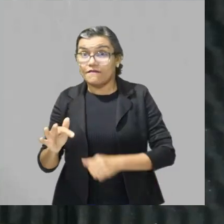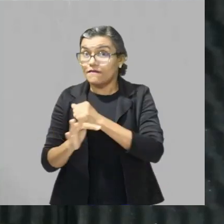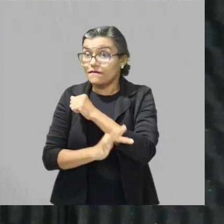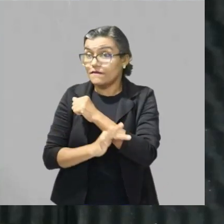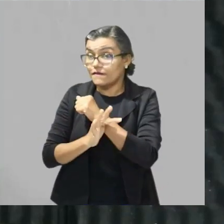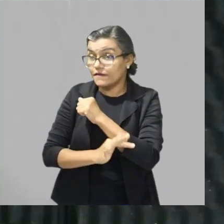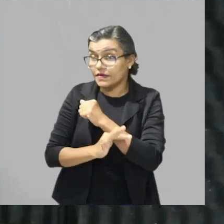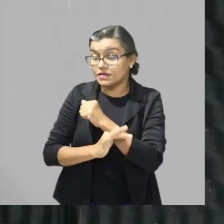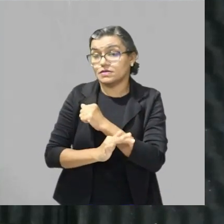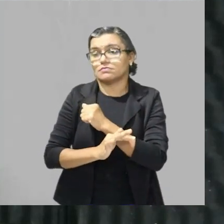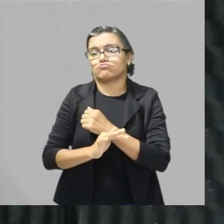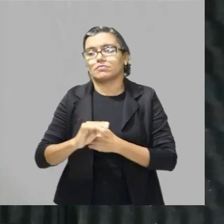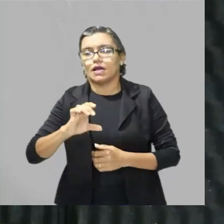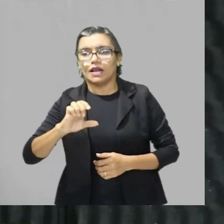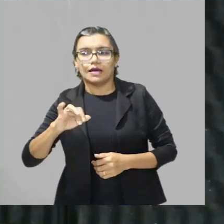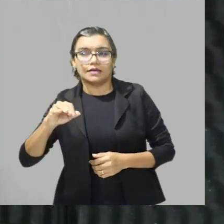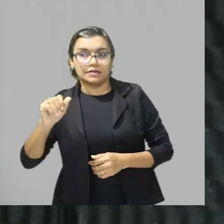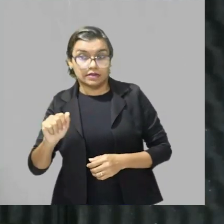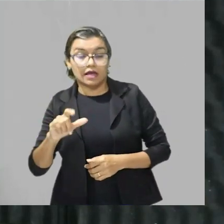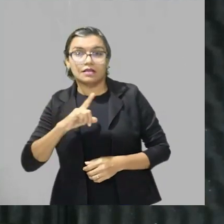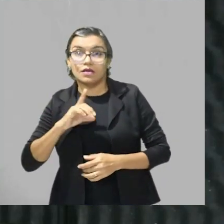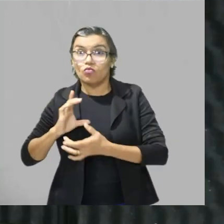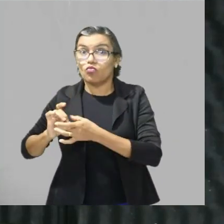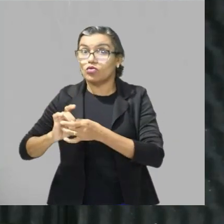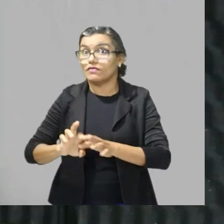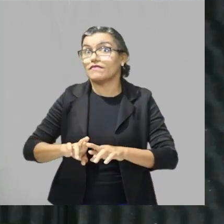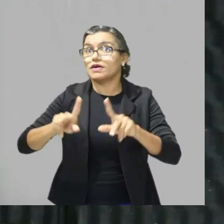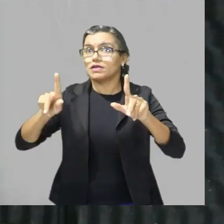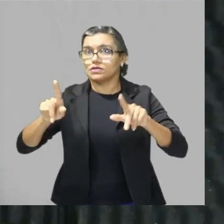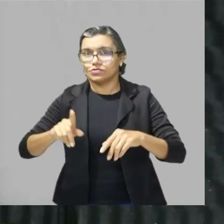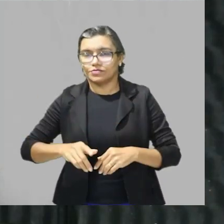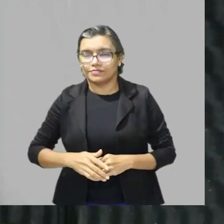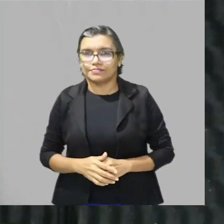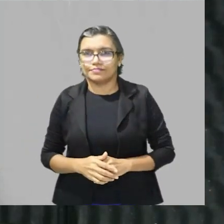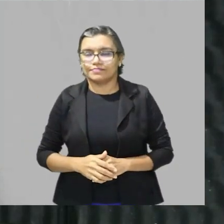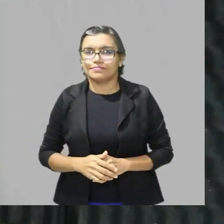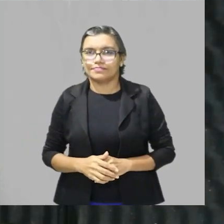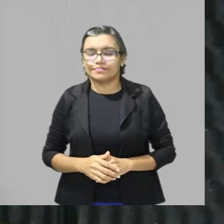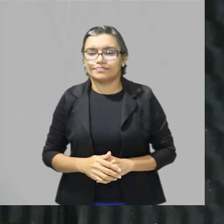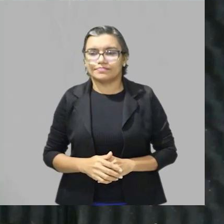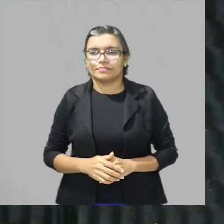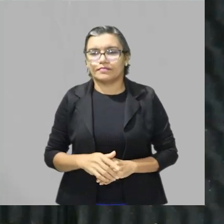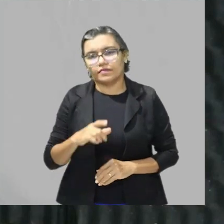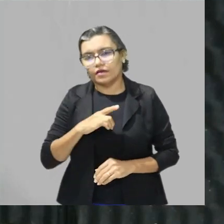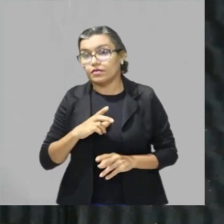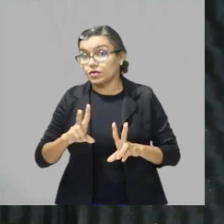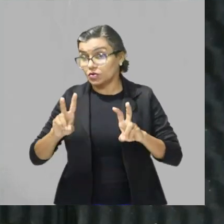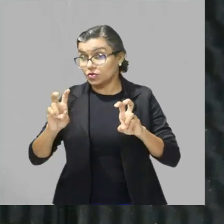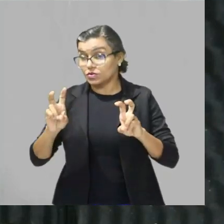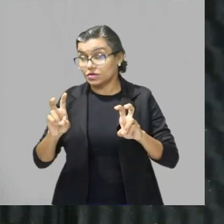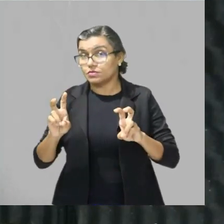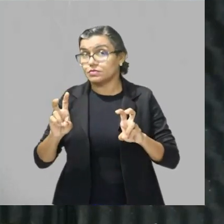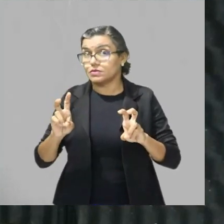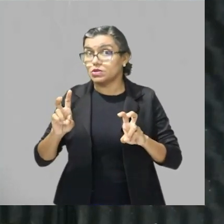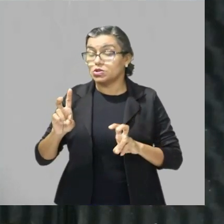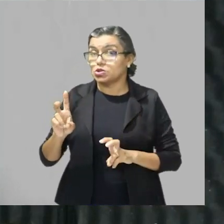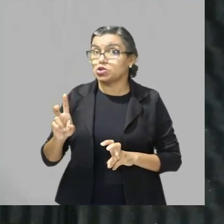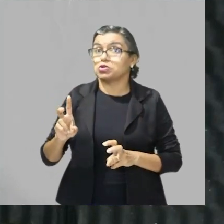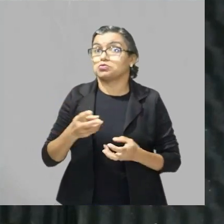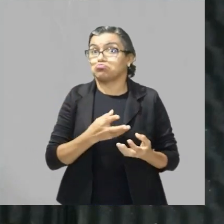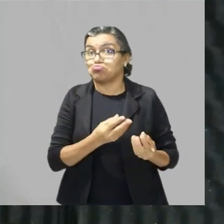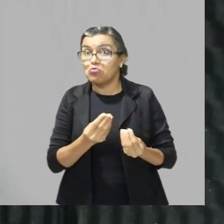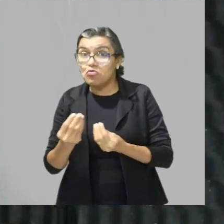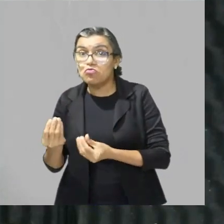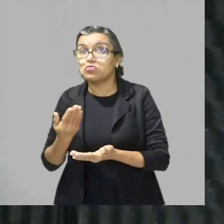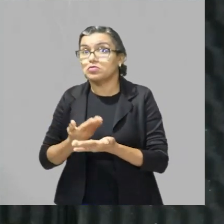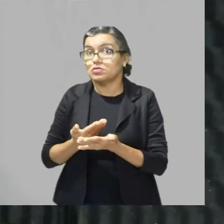ou até mesmo Aristóteles ela tem um contexto até diferenciado né Cada um até tema assim de dias de aula isso aqui na verdade